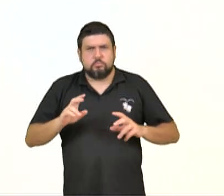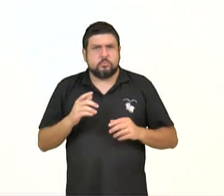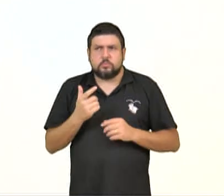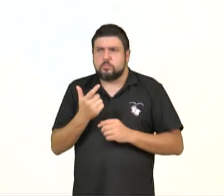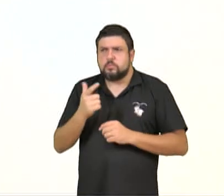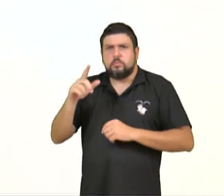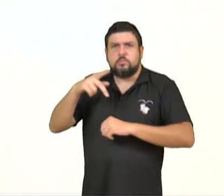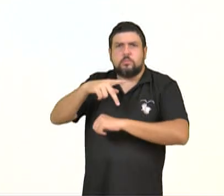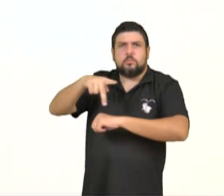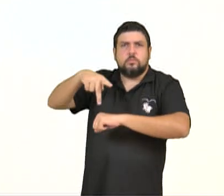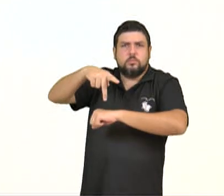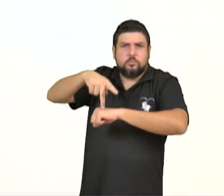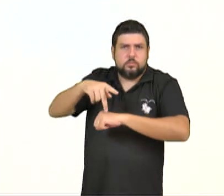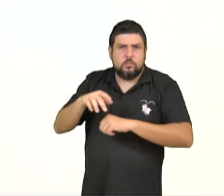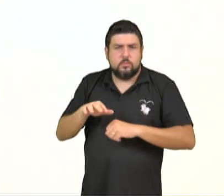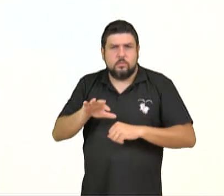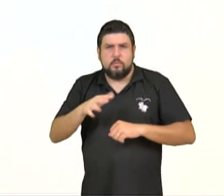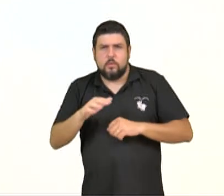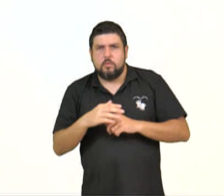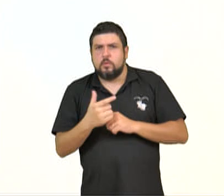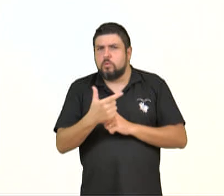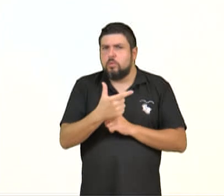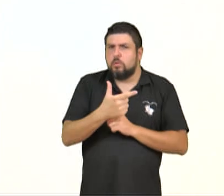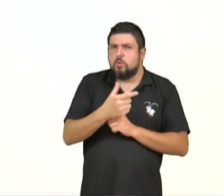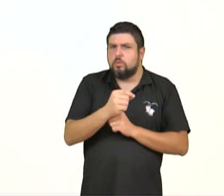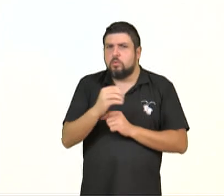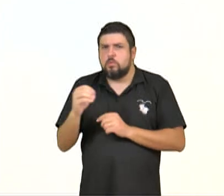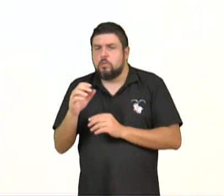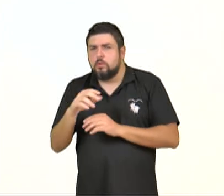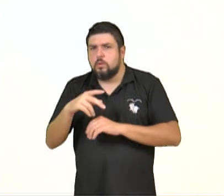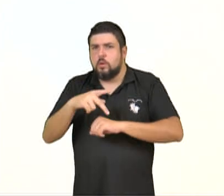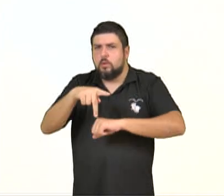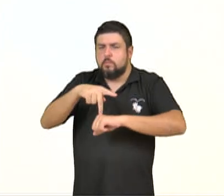países, dos 200 e pouco que temos no total, no